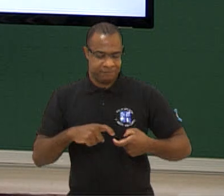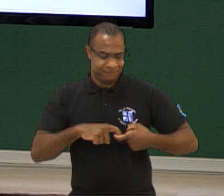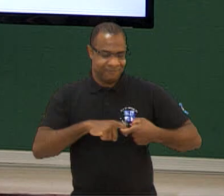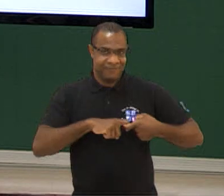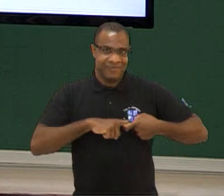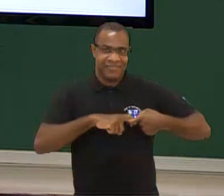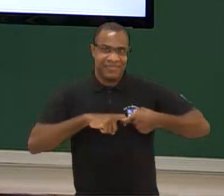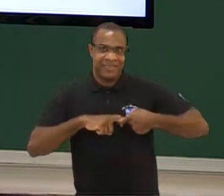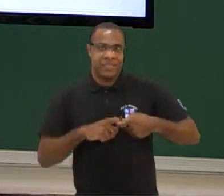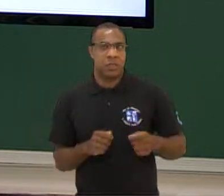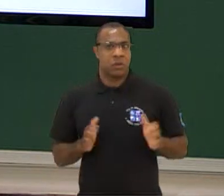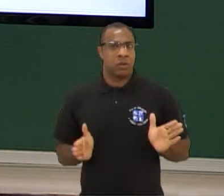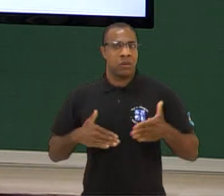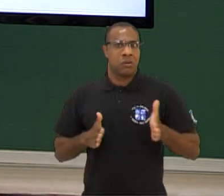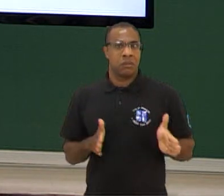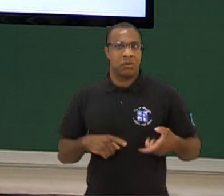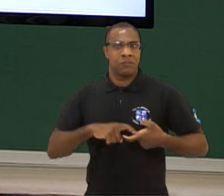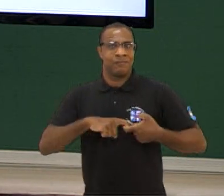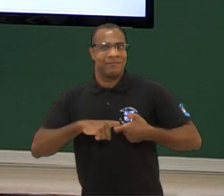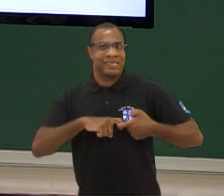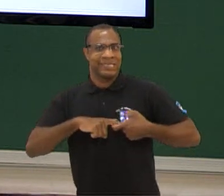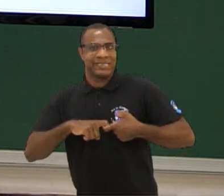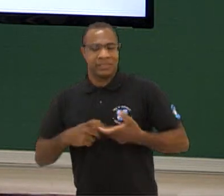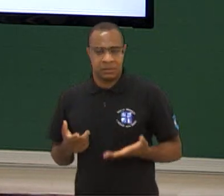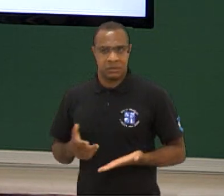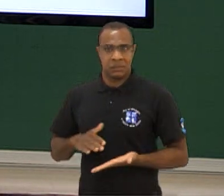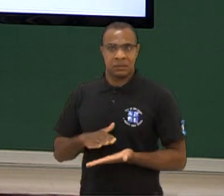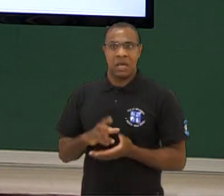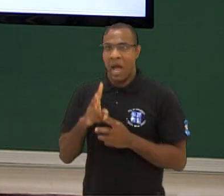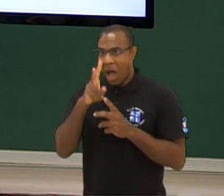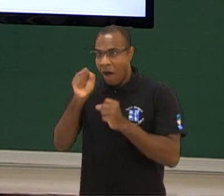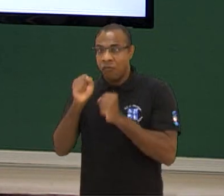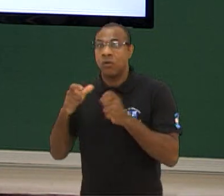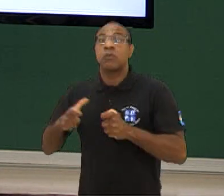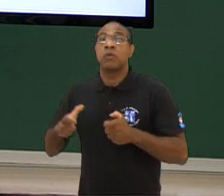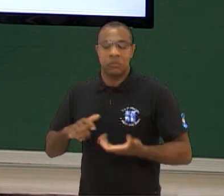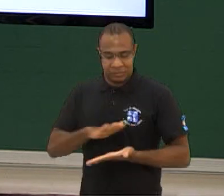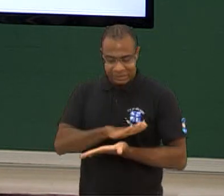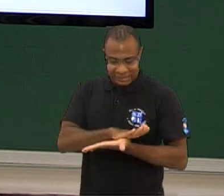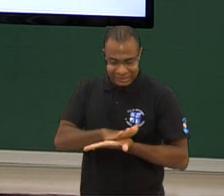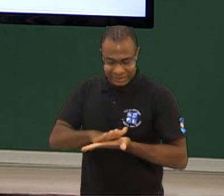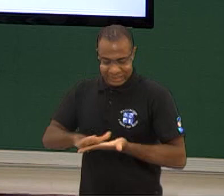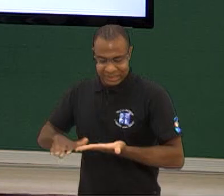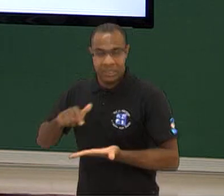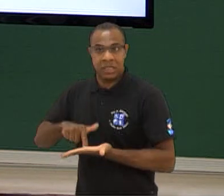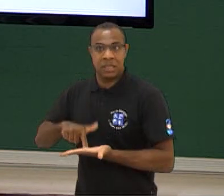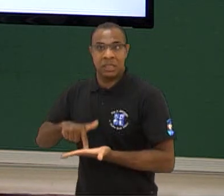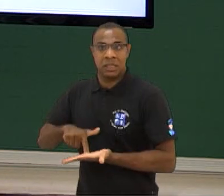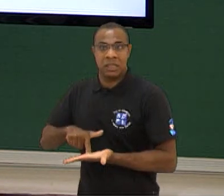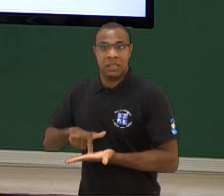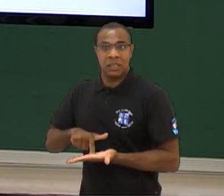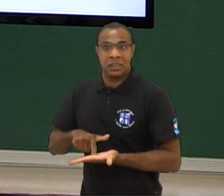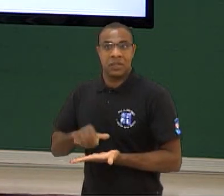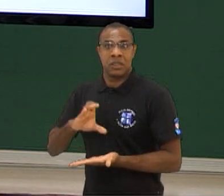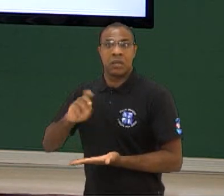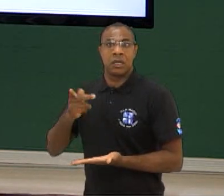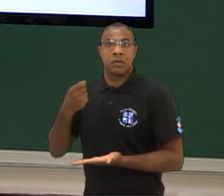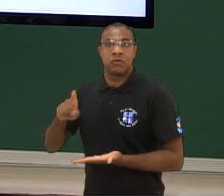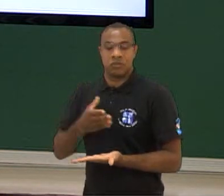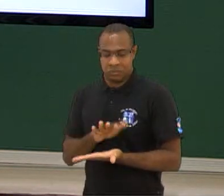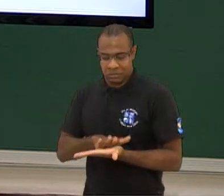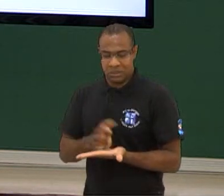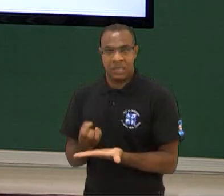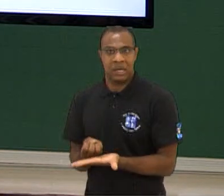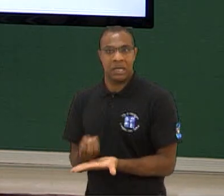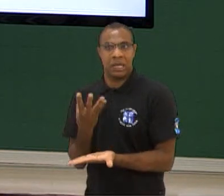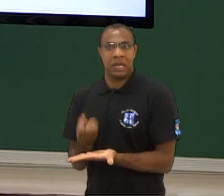solo, certo? É o solo que, de alguma forma, o cavalo, ele impulsiona, ele atua sobre o solo e o solo que vai empurrar